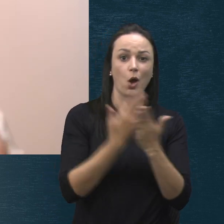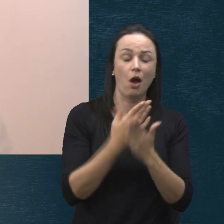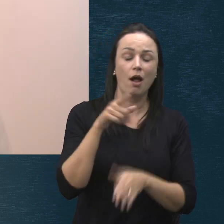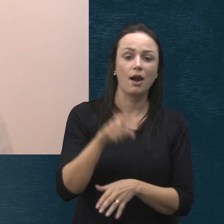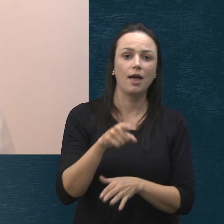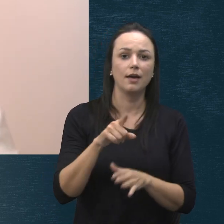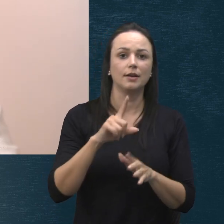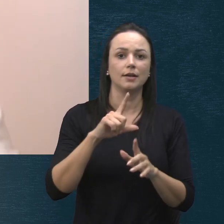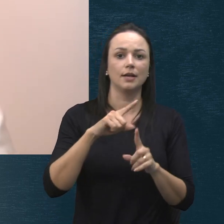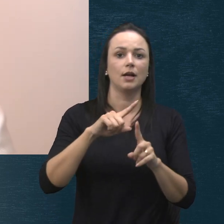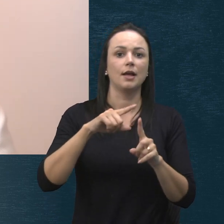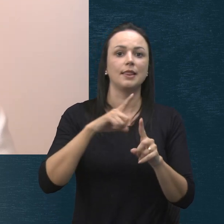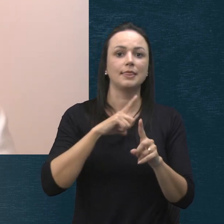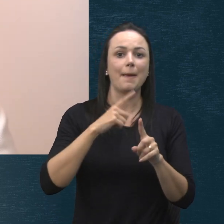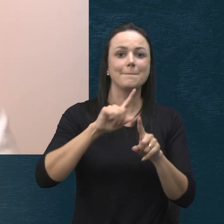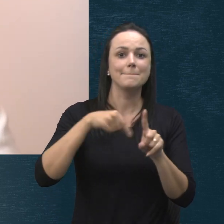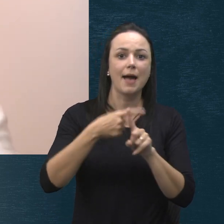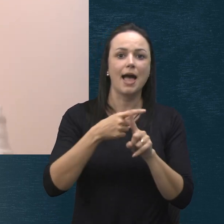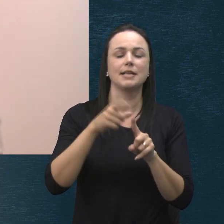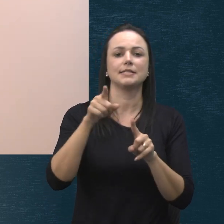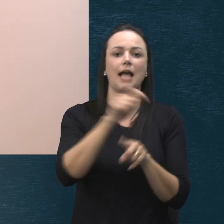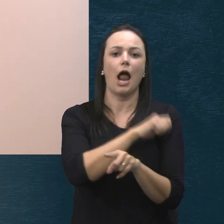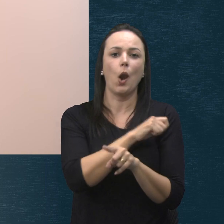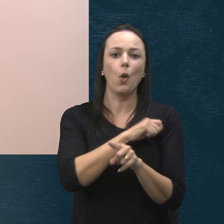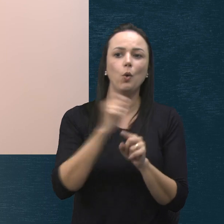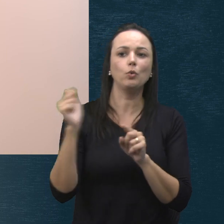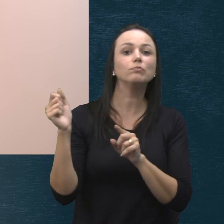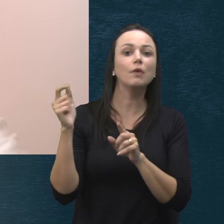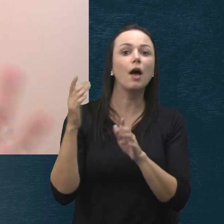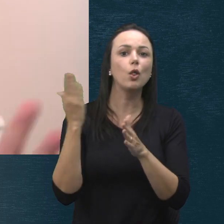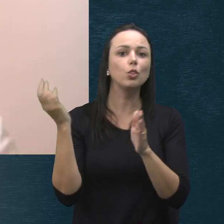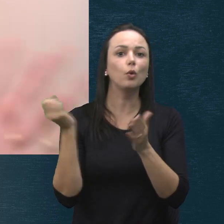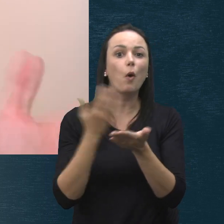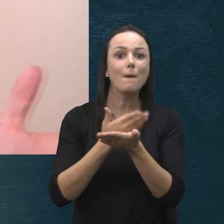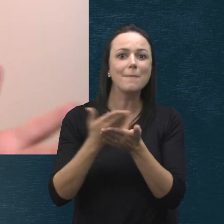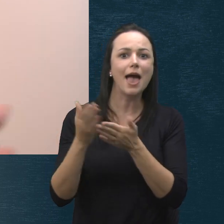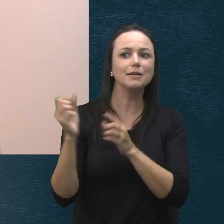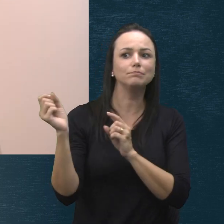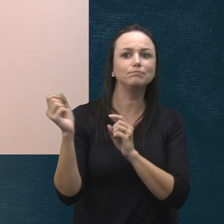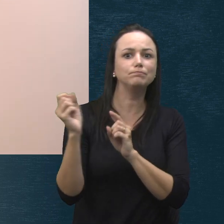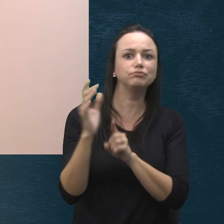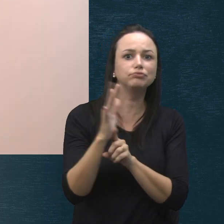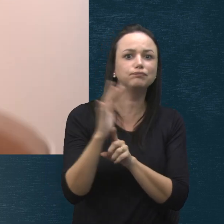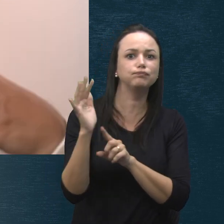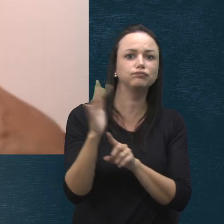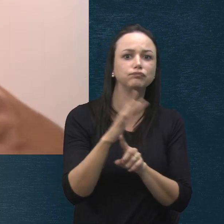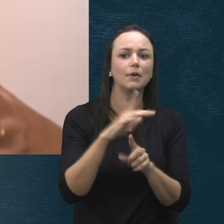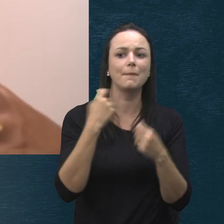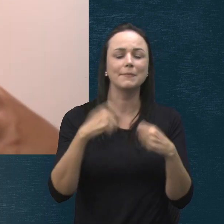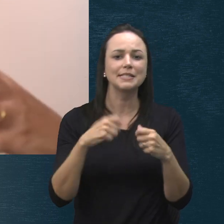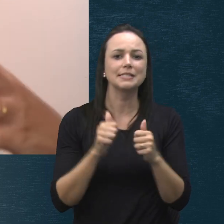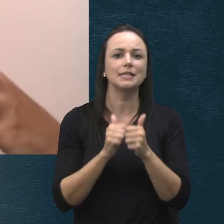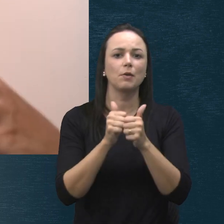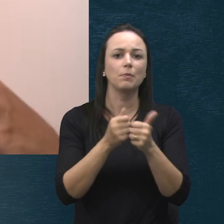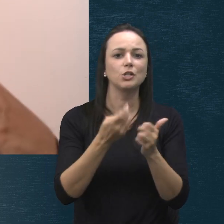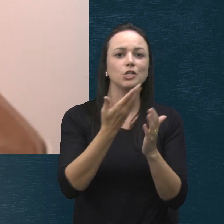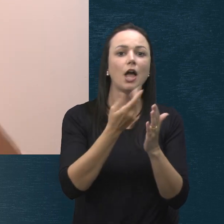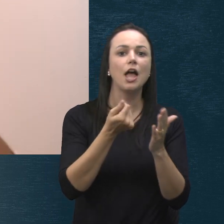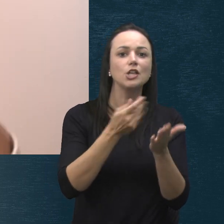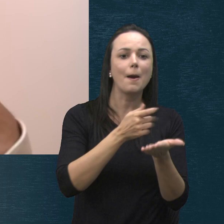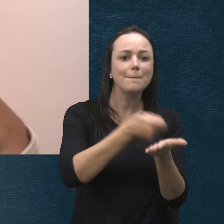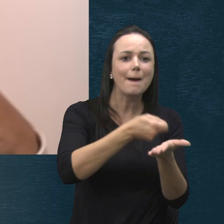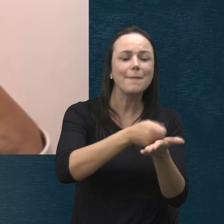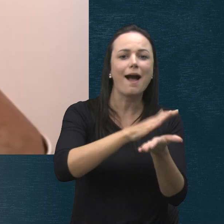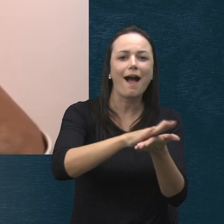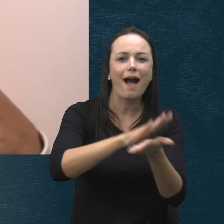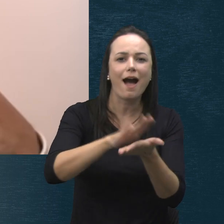mais estudantes que demandam mais investimento sem poder cobrar mais aquela família, porque tá certo, é óbvio, né? E aí ela vai tirando desse lucro. Com um certo momento